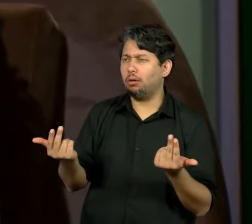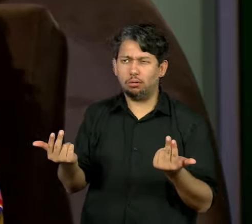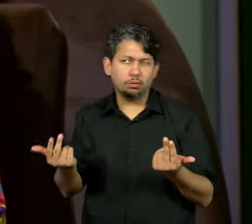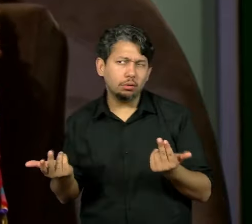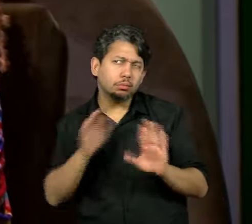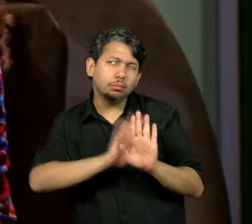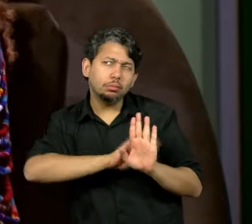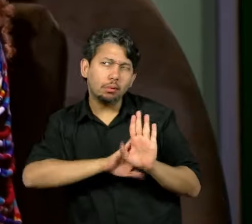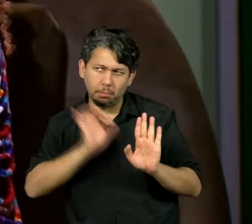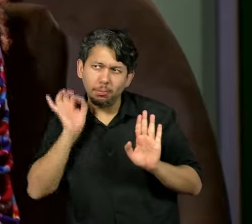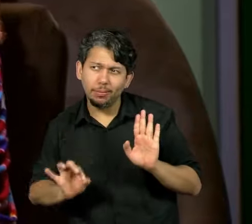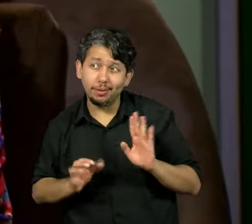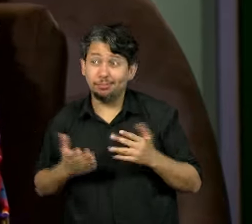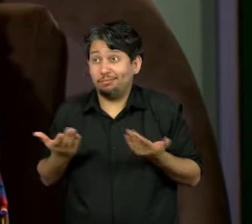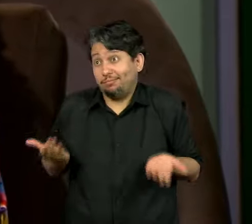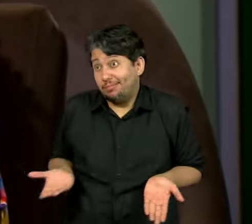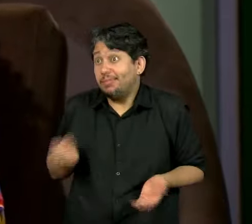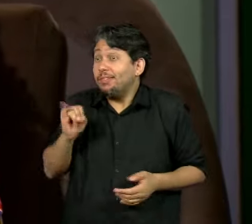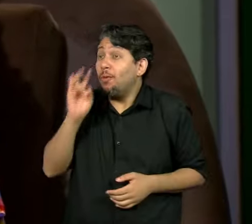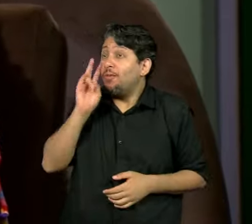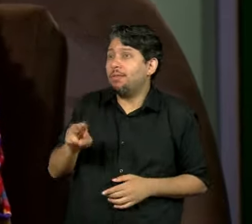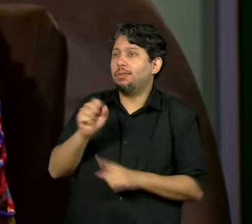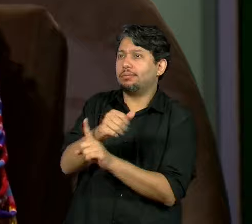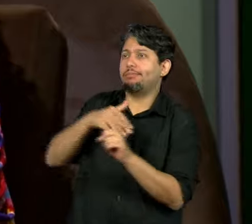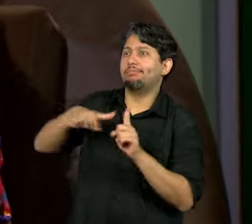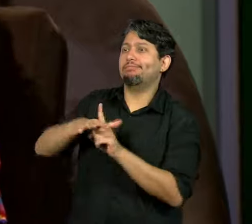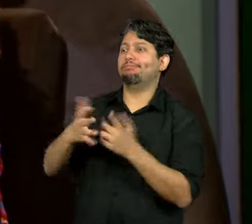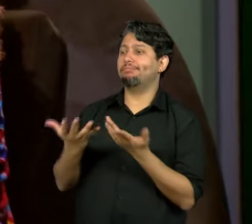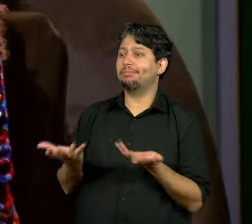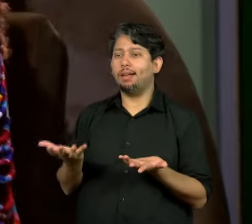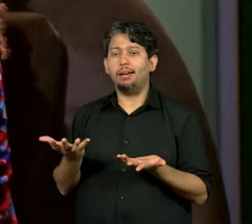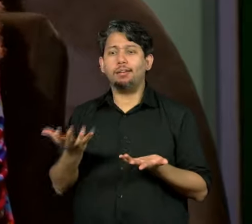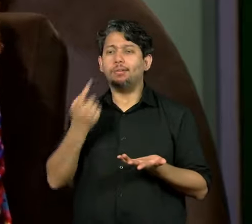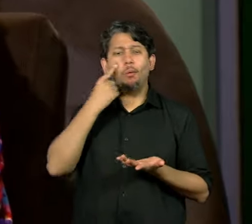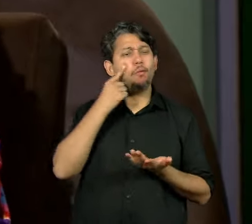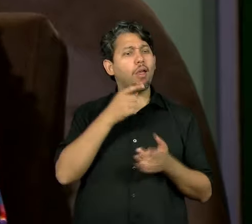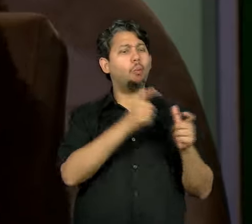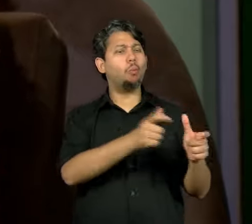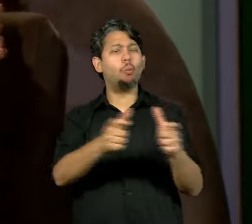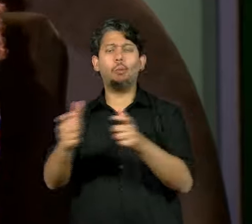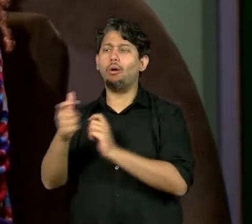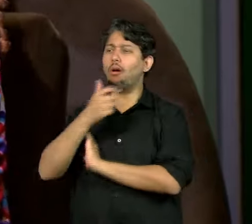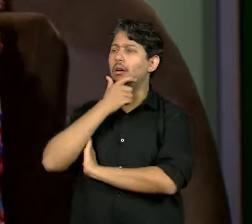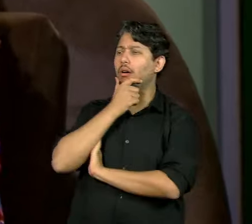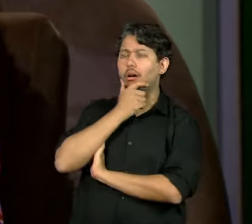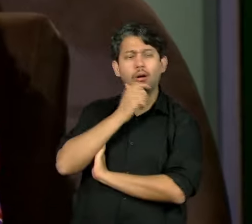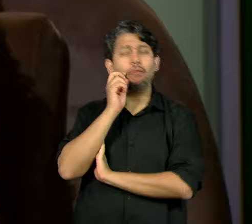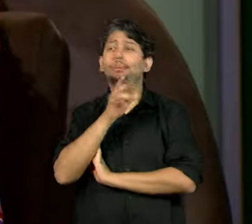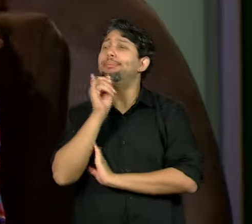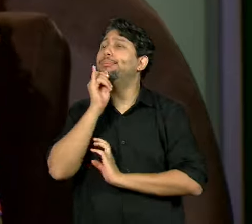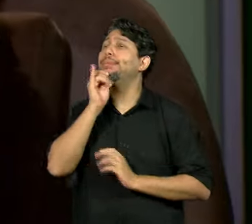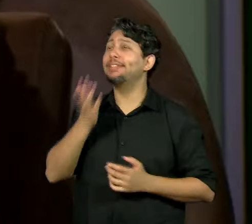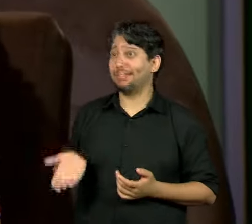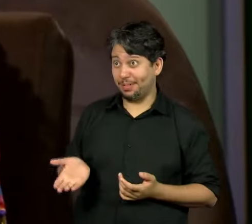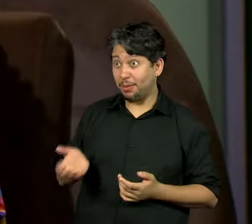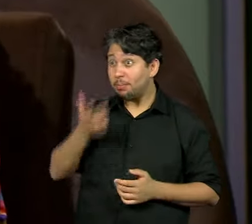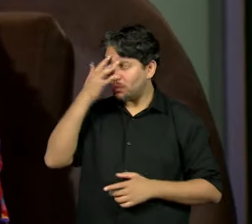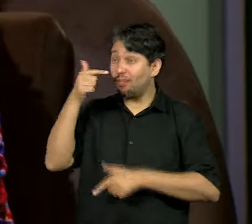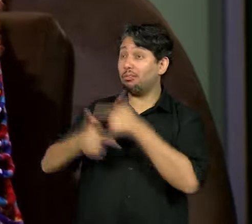mesmo? Quando a gente começa a olhar para a nossa sociedade, para os seus respectivos lugares, vamos olhar, por exemplo, para os cargos